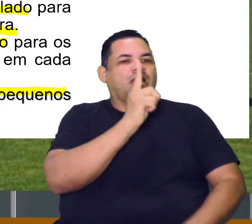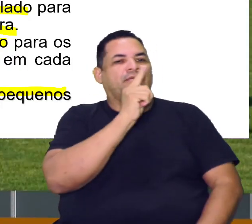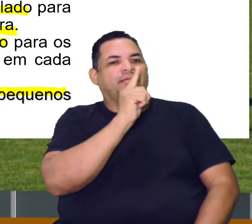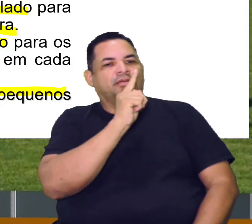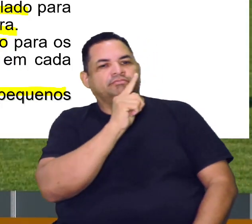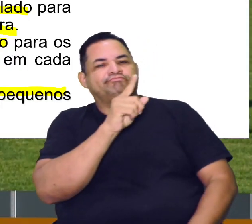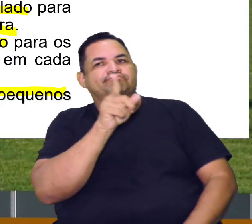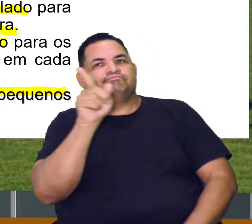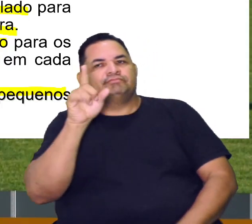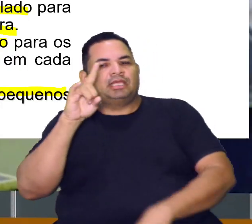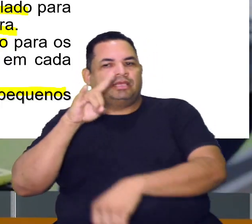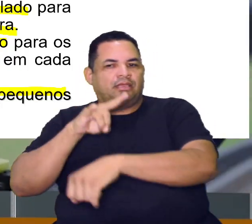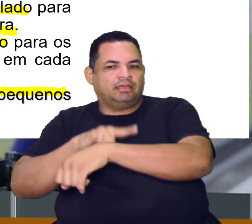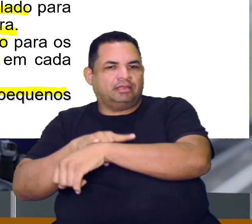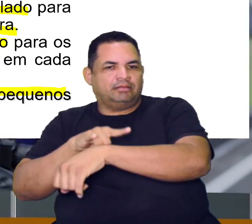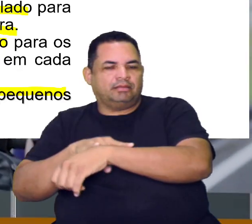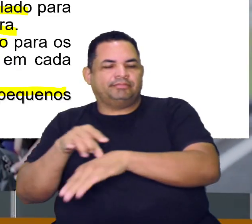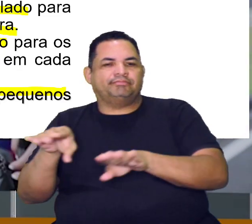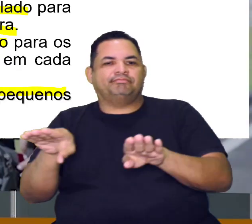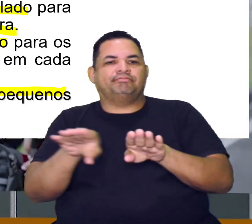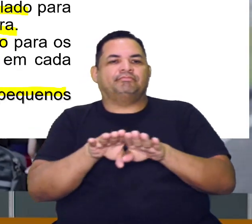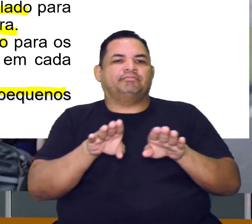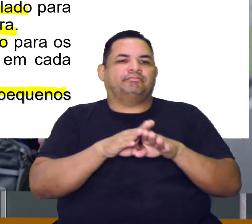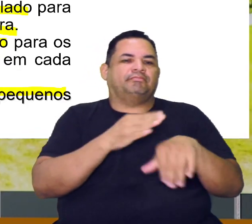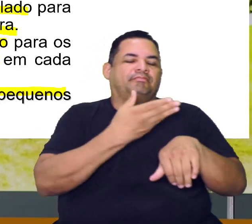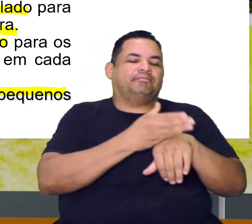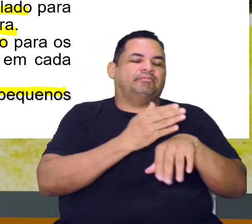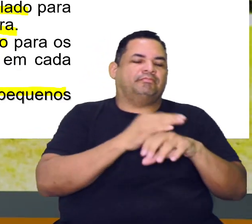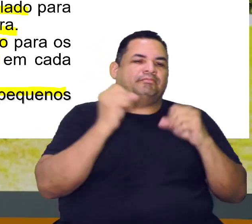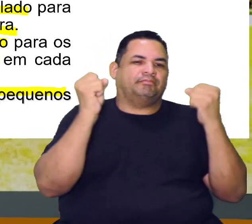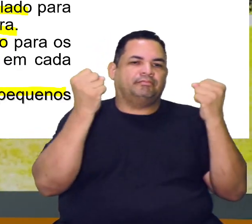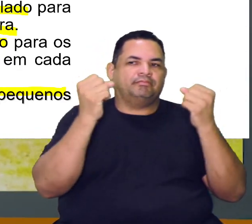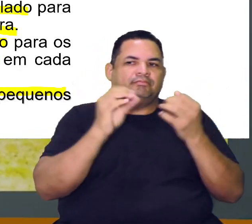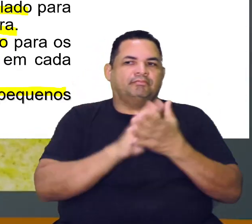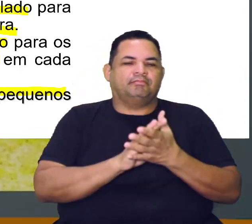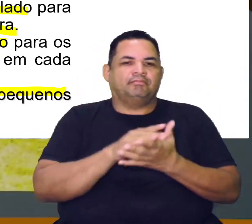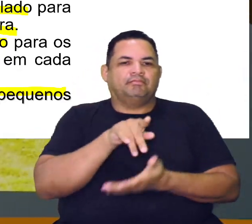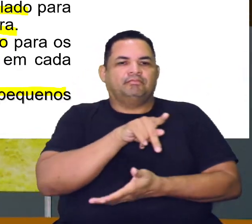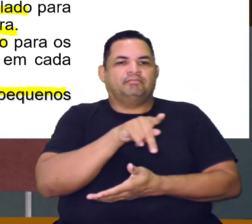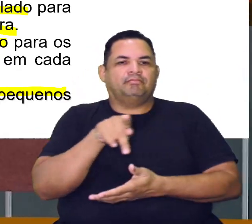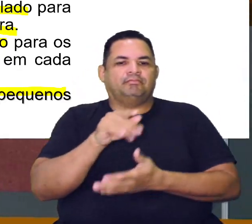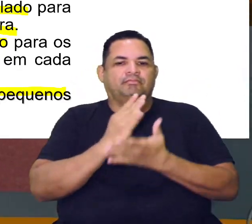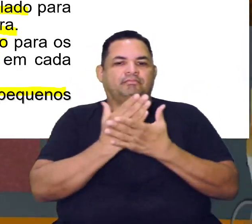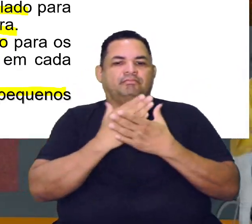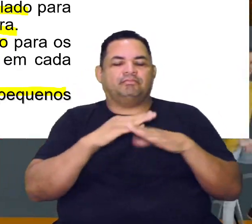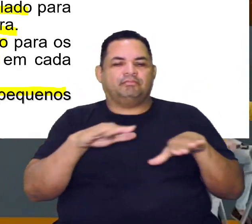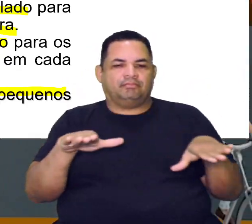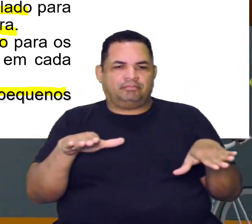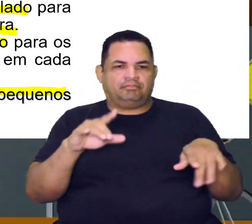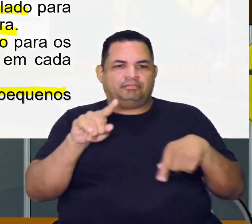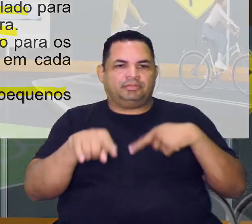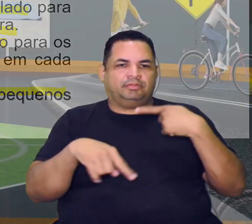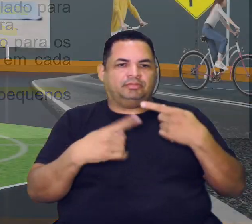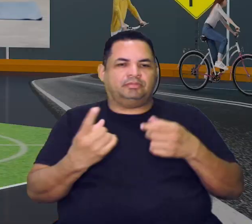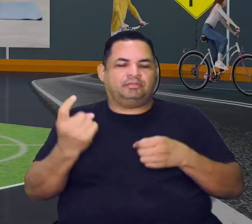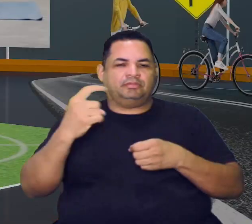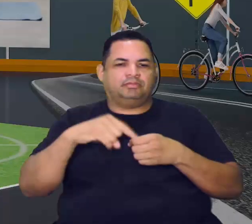água, para ir ao banheiro, como também de exercício físico, tá bom? A Prof. Iris vai ficando por aqui e daqui a pouco a